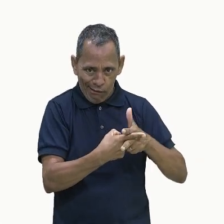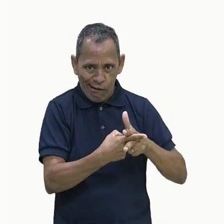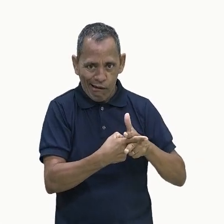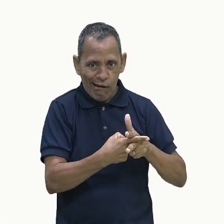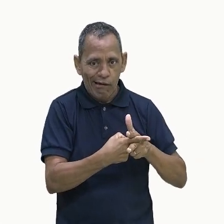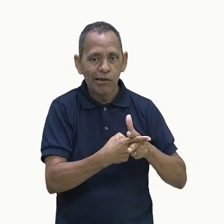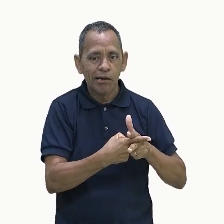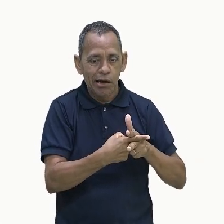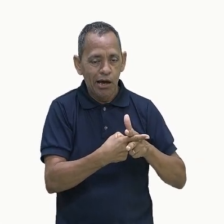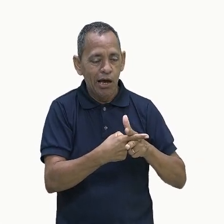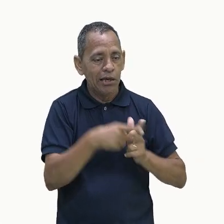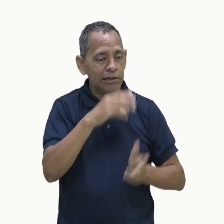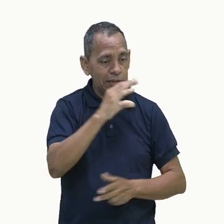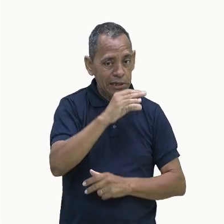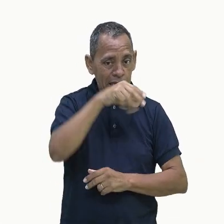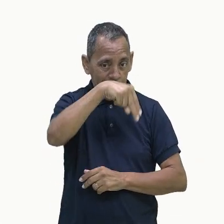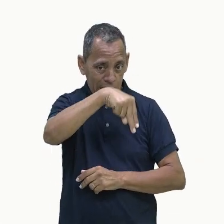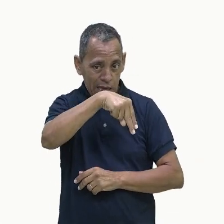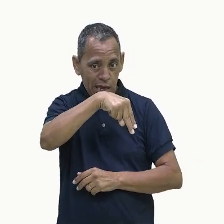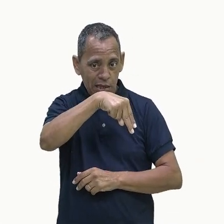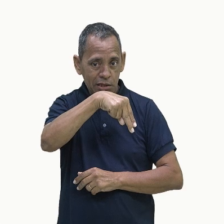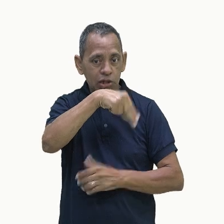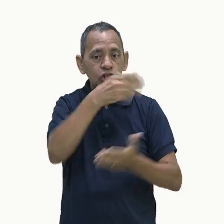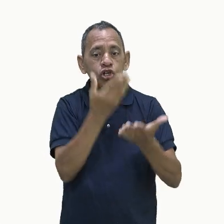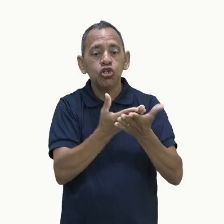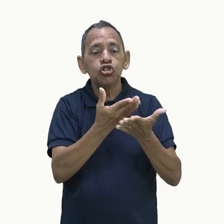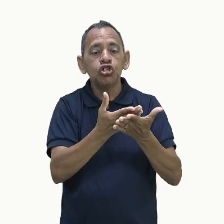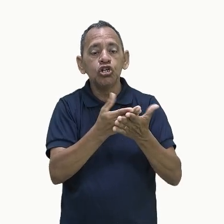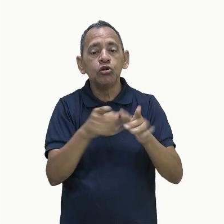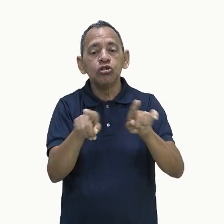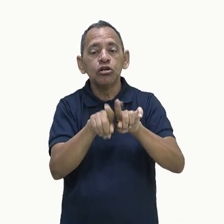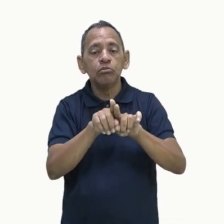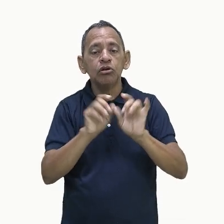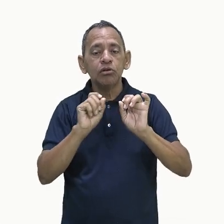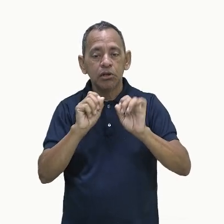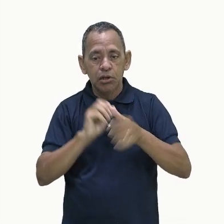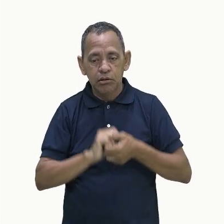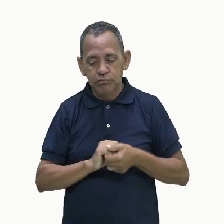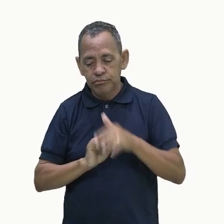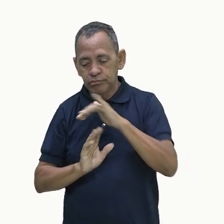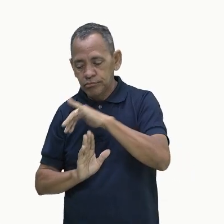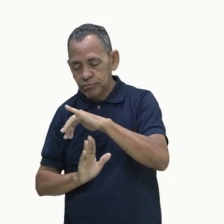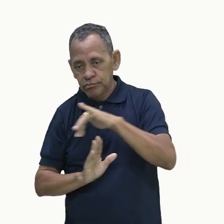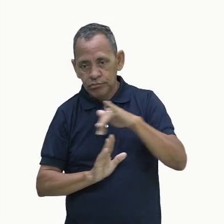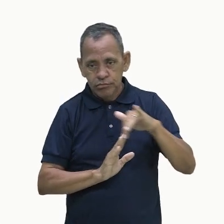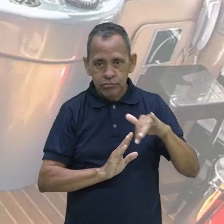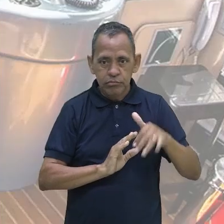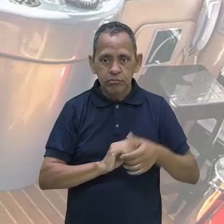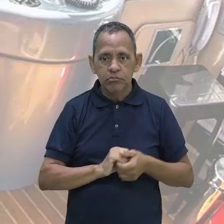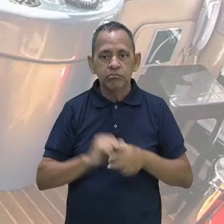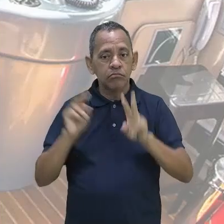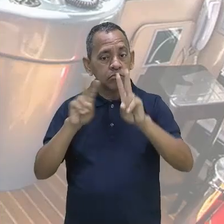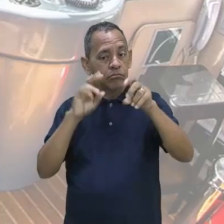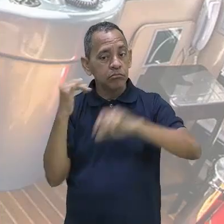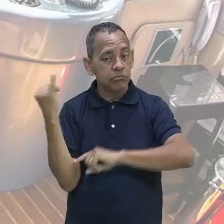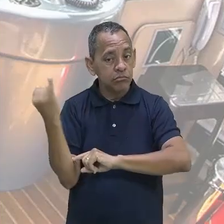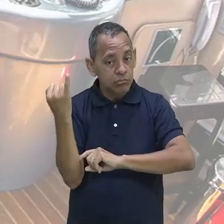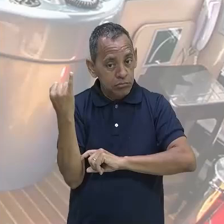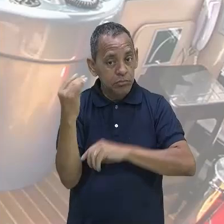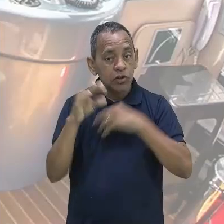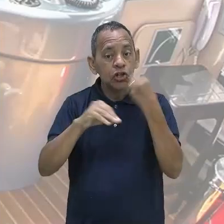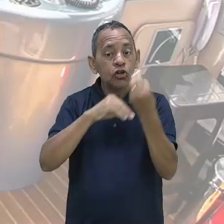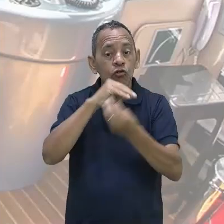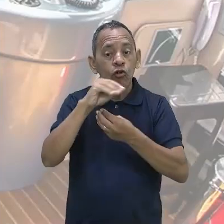a cinemática, e estudamos também algo muito importante, que envolve, muitas das